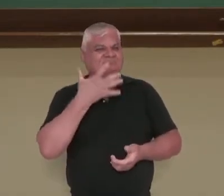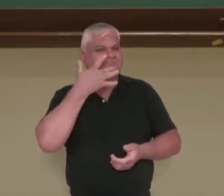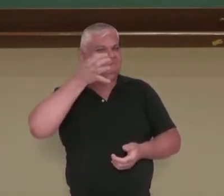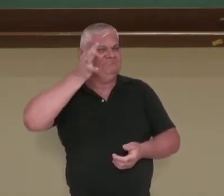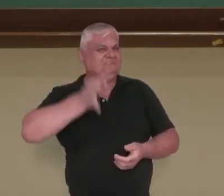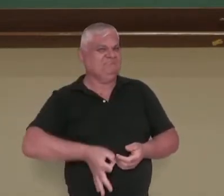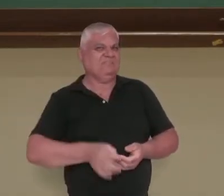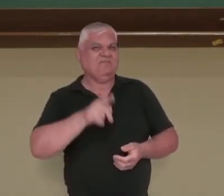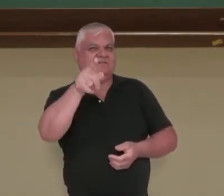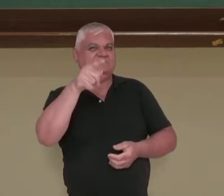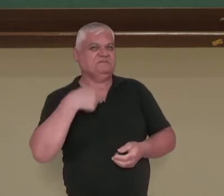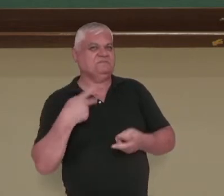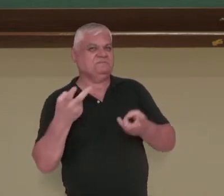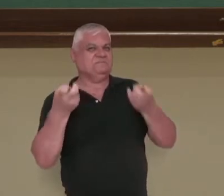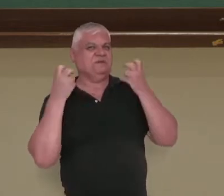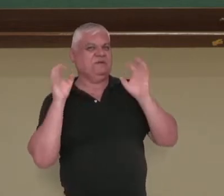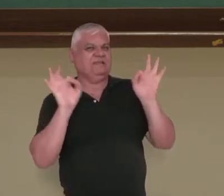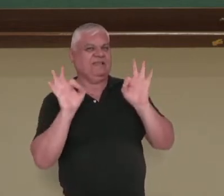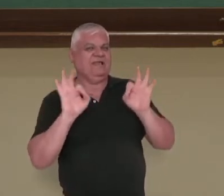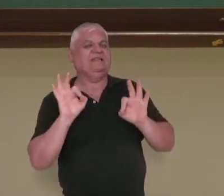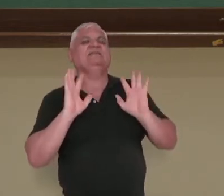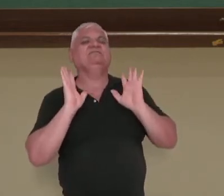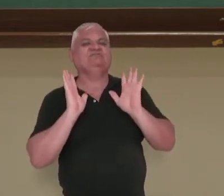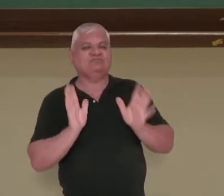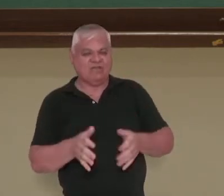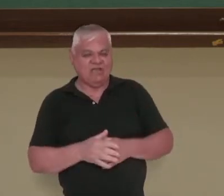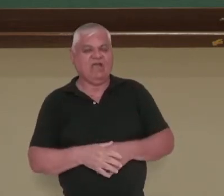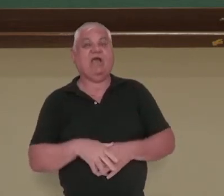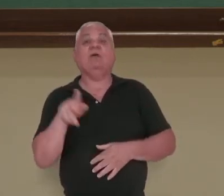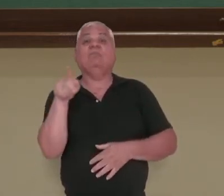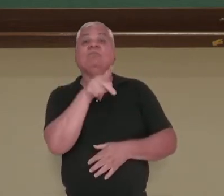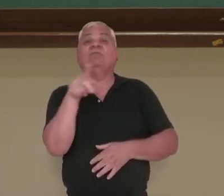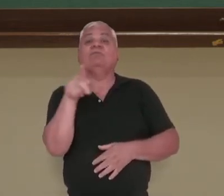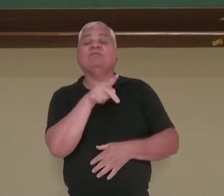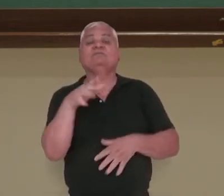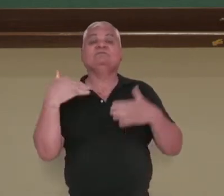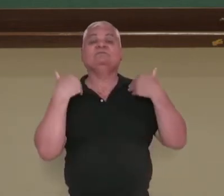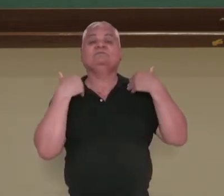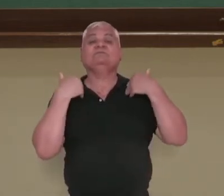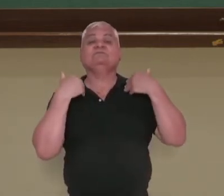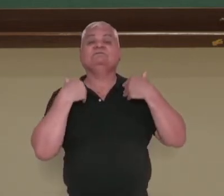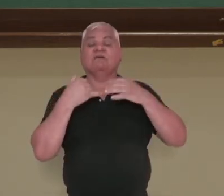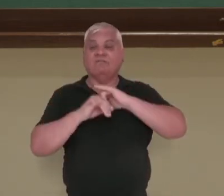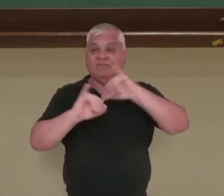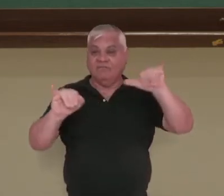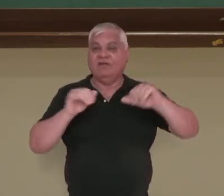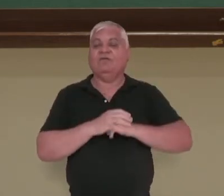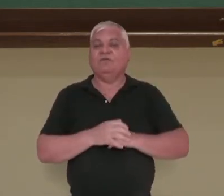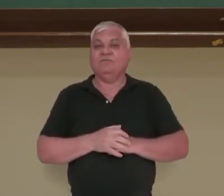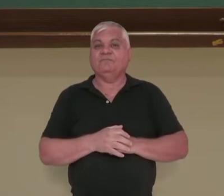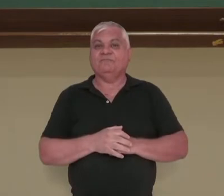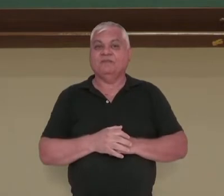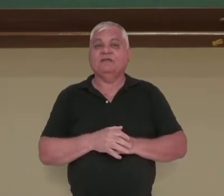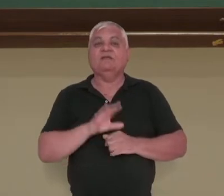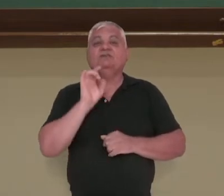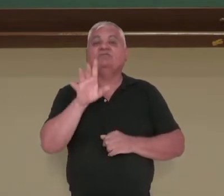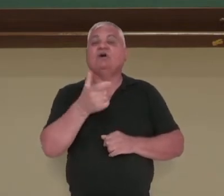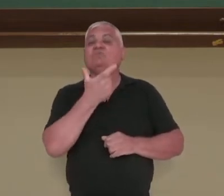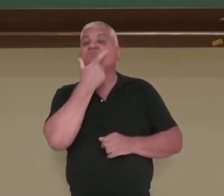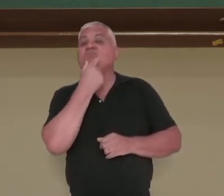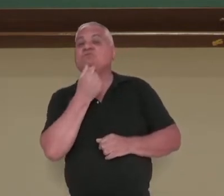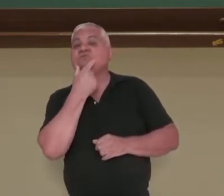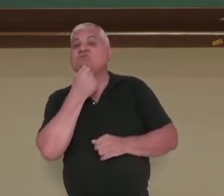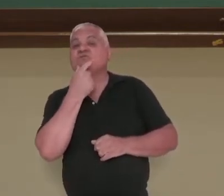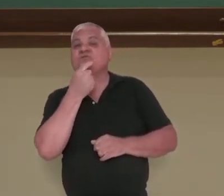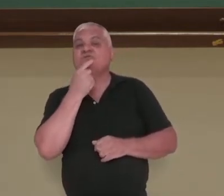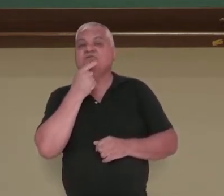sem vocês perceberem, alguma vez o professor de educação física de vocês já fez isso. Quando só o mesmo menino ia